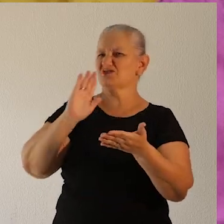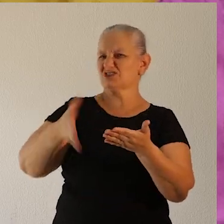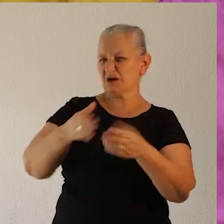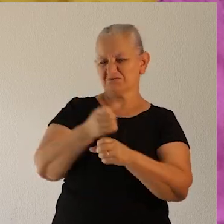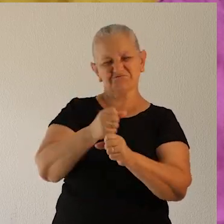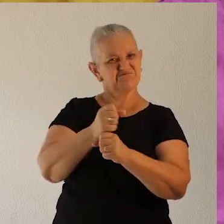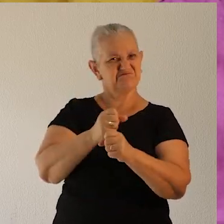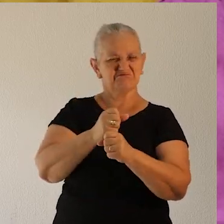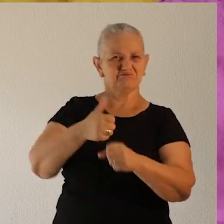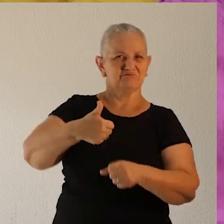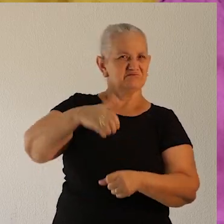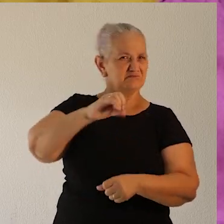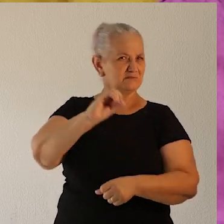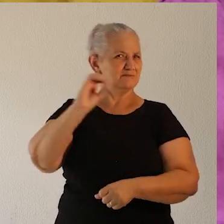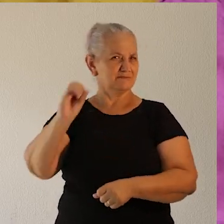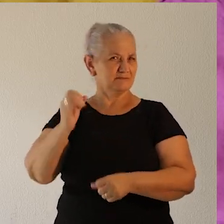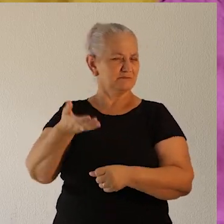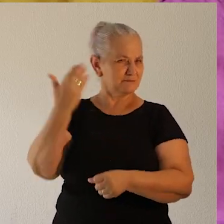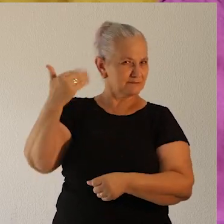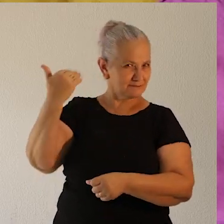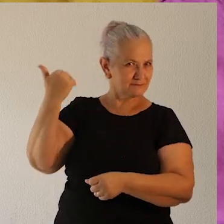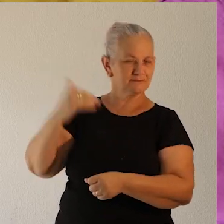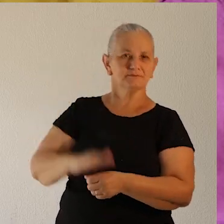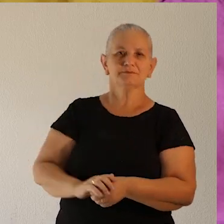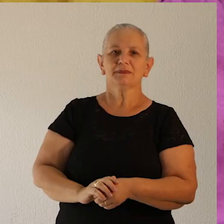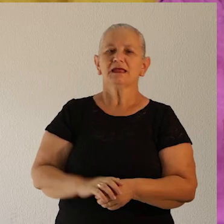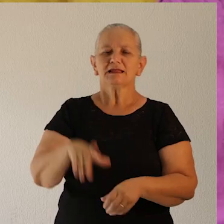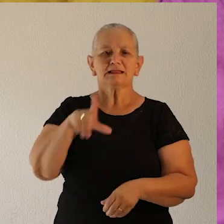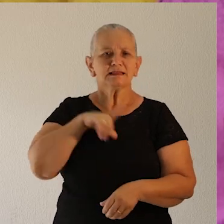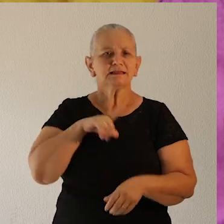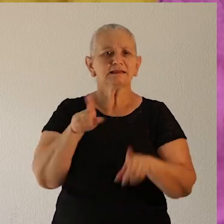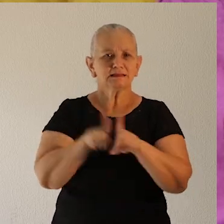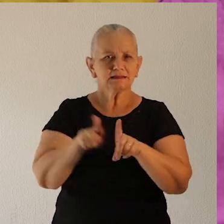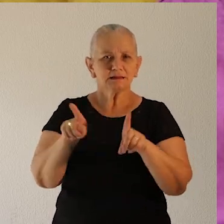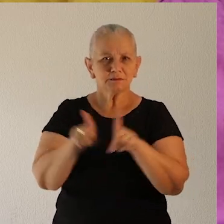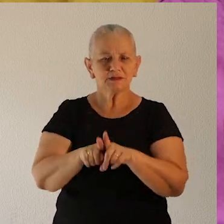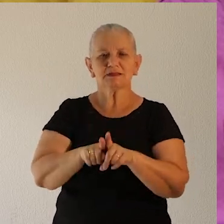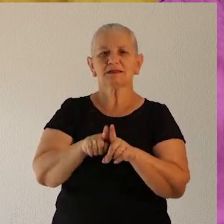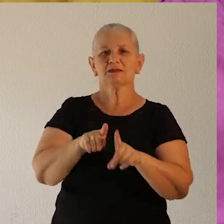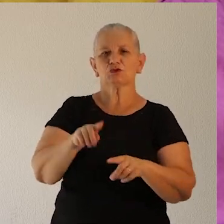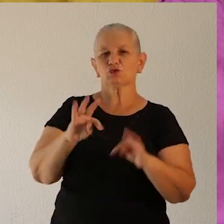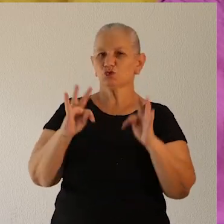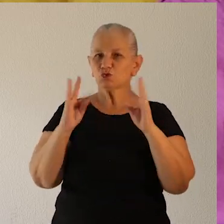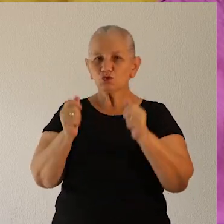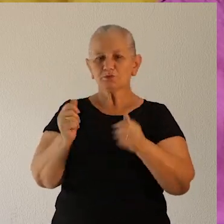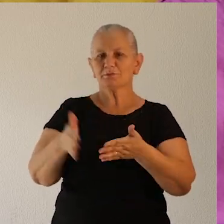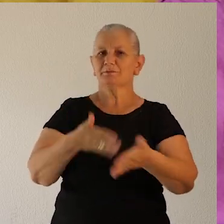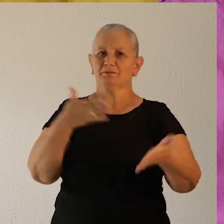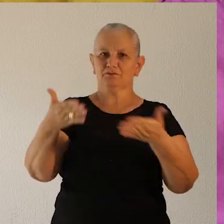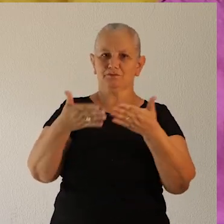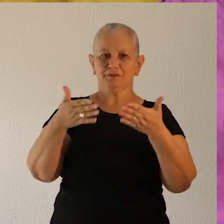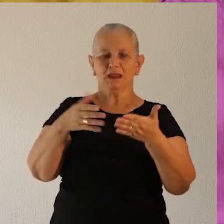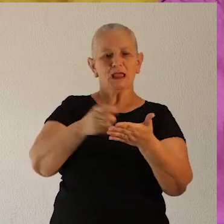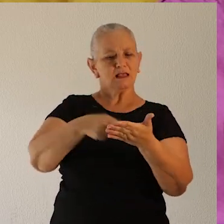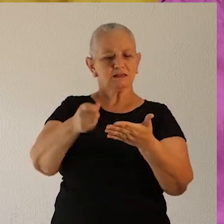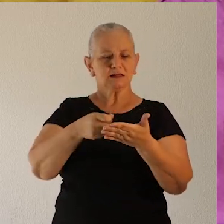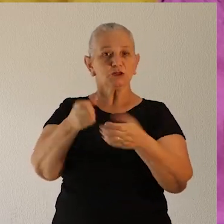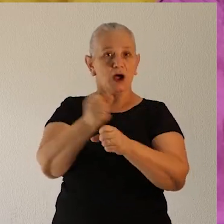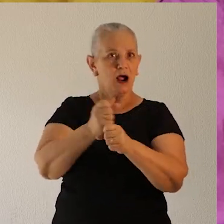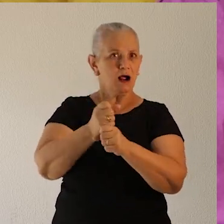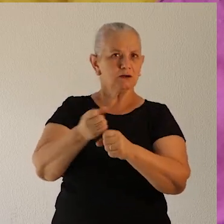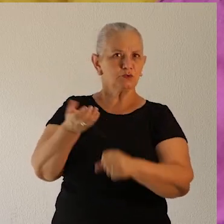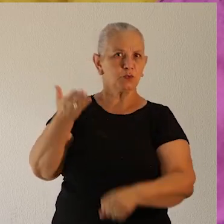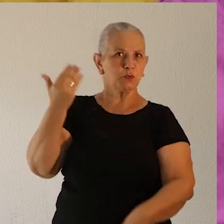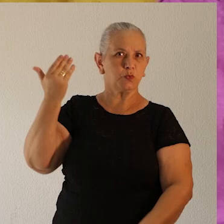canta é Eduardo Muito Santana. bacana, como a arte também, ela se desliga, né? Um poema escrito há muitos anos atrás, um Na